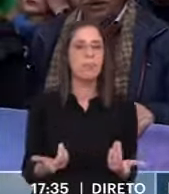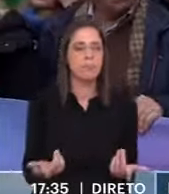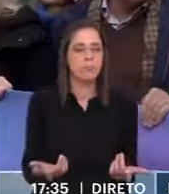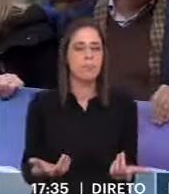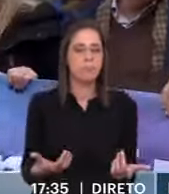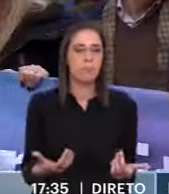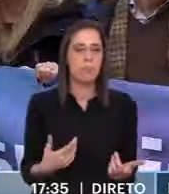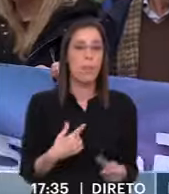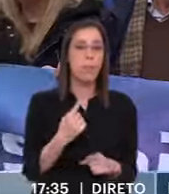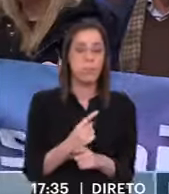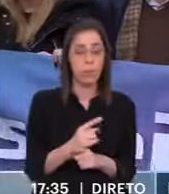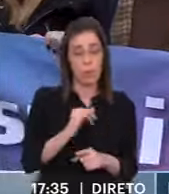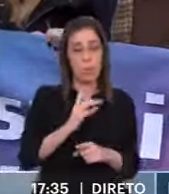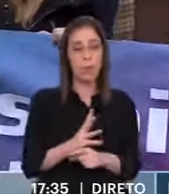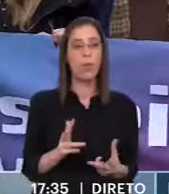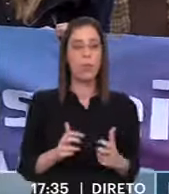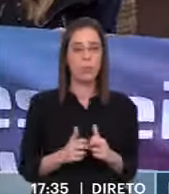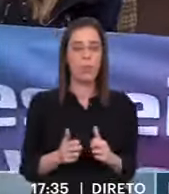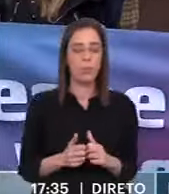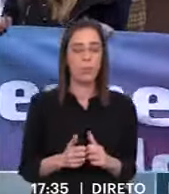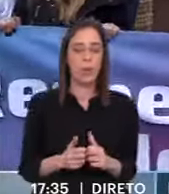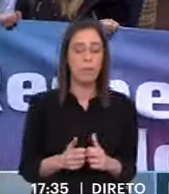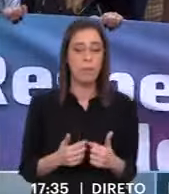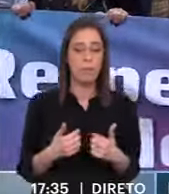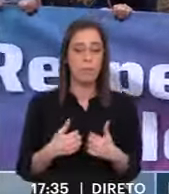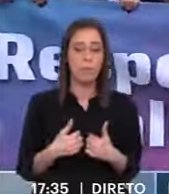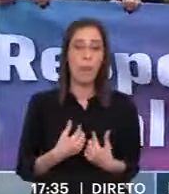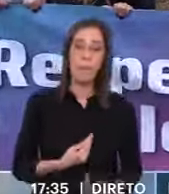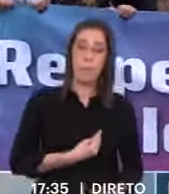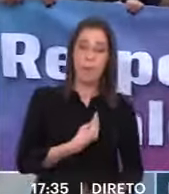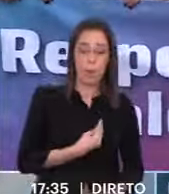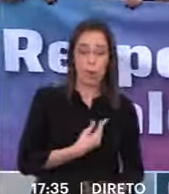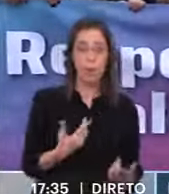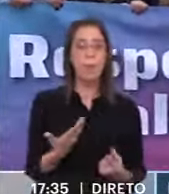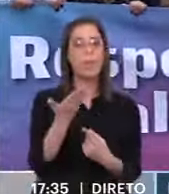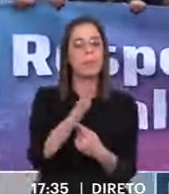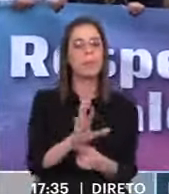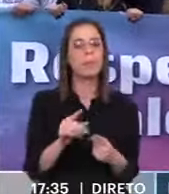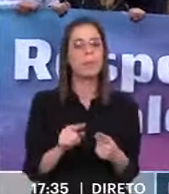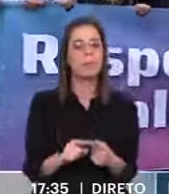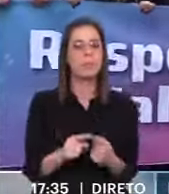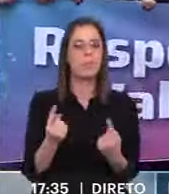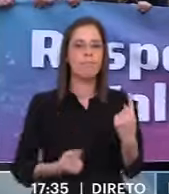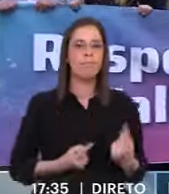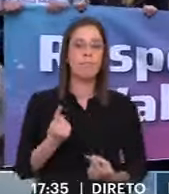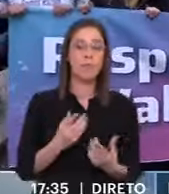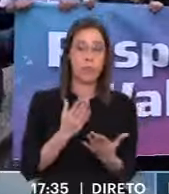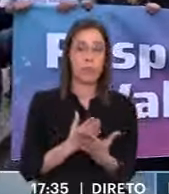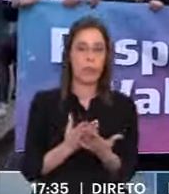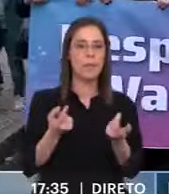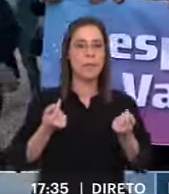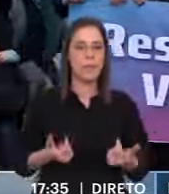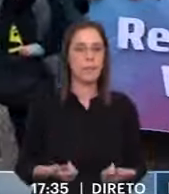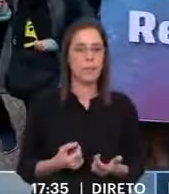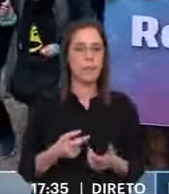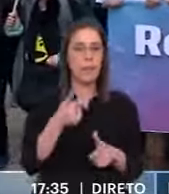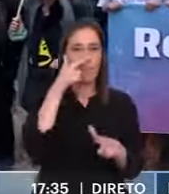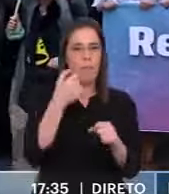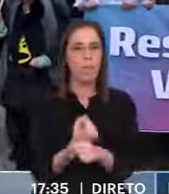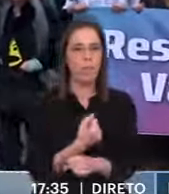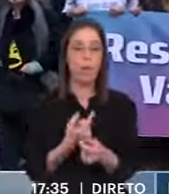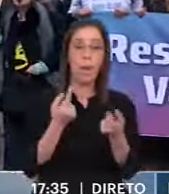iremos analisar outro tipo de problemas que nos preocupam, por exemplo, em algumas escolas, a escassez de assistentes operacionais,